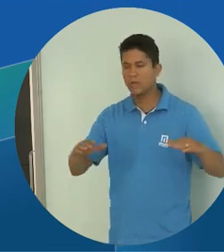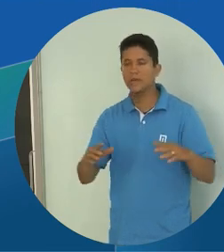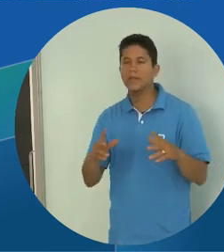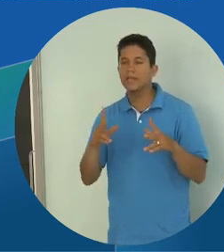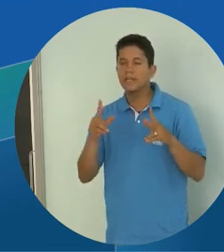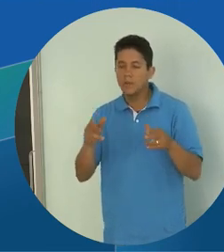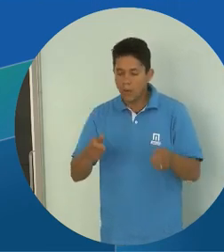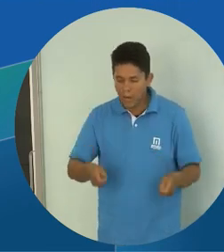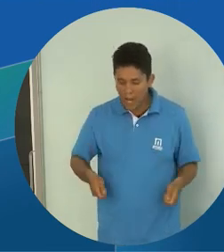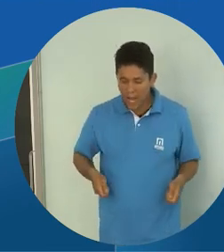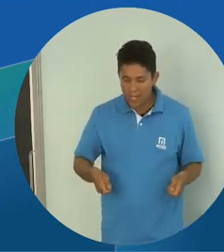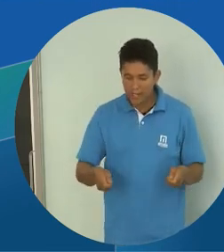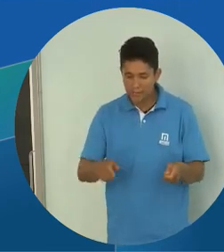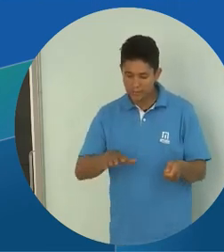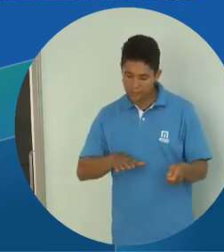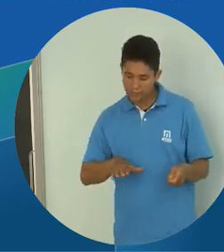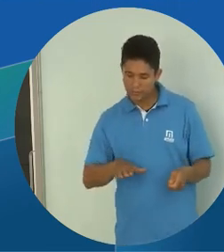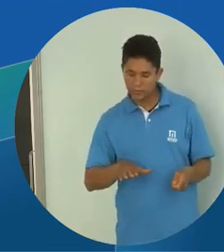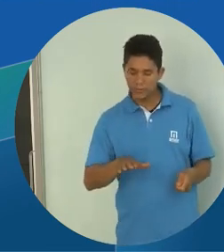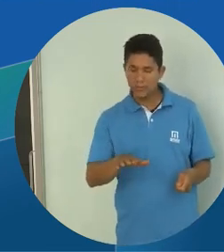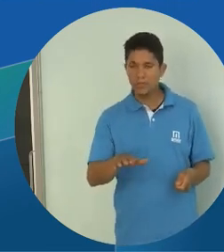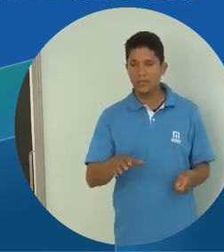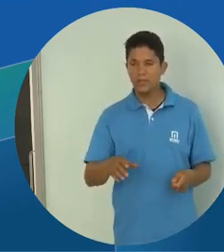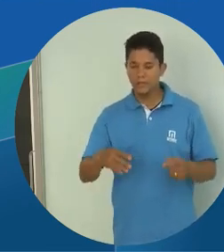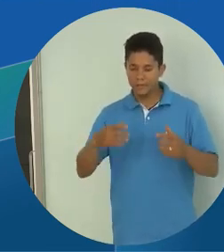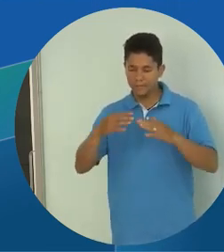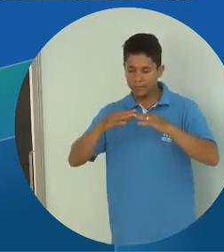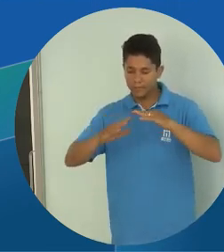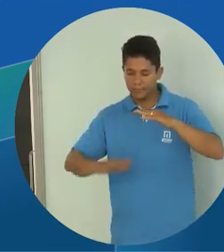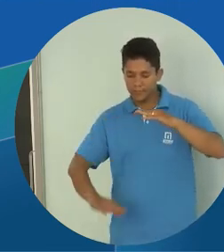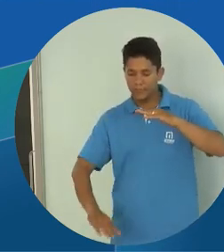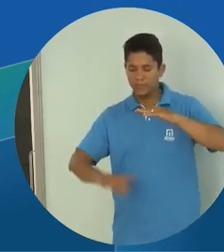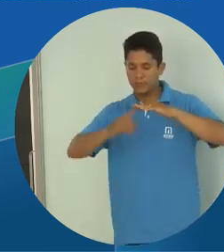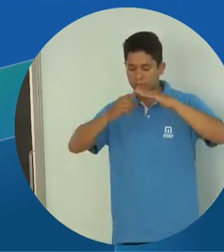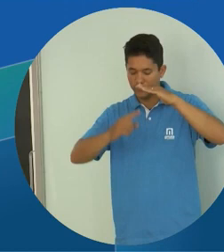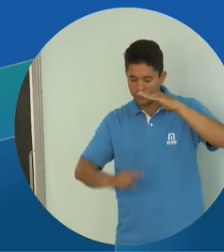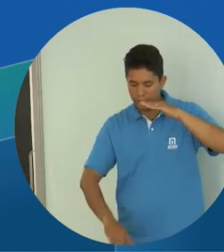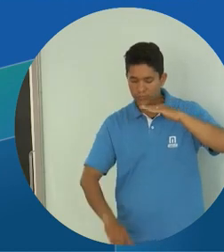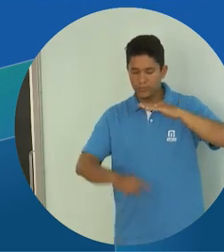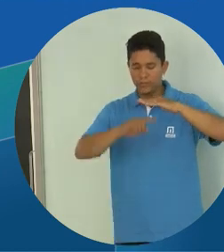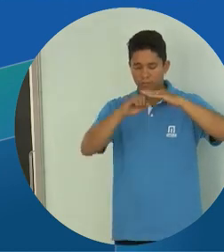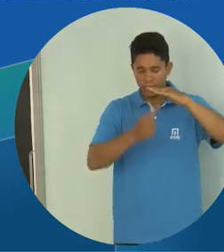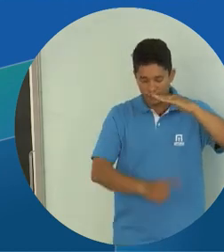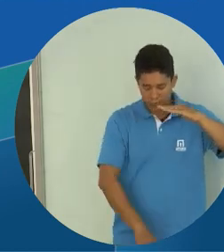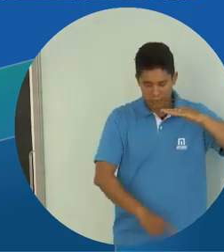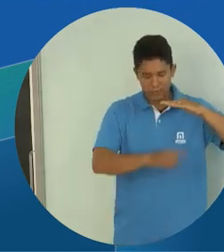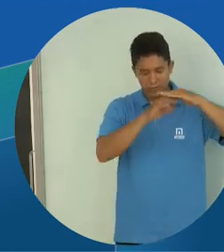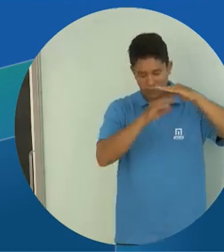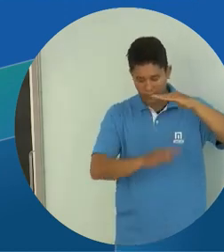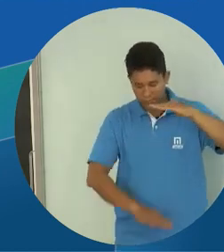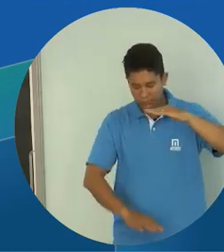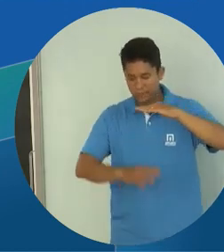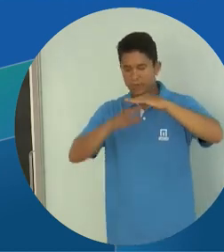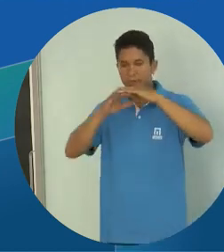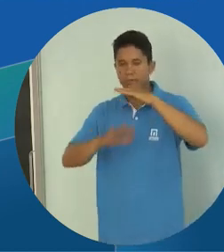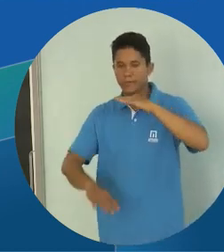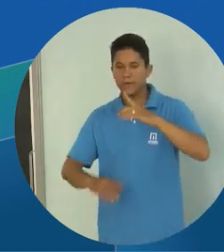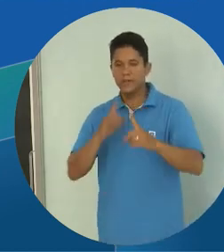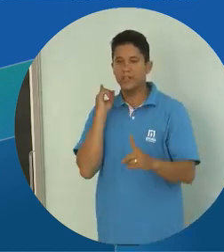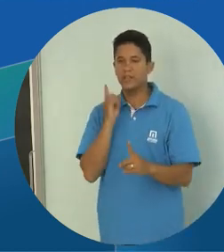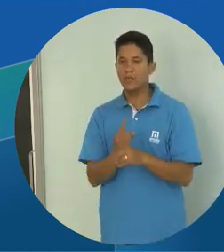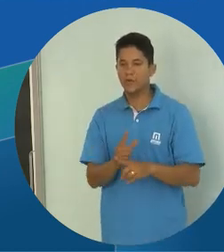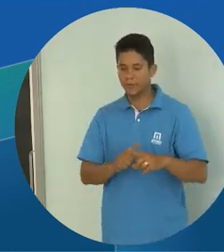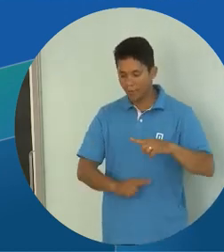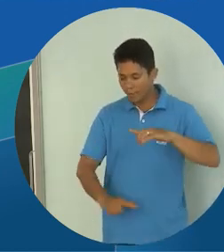em cima do solo, faz uma análise superficial, que manda ondas para o solo, e essas ondas retornam identificando vazio, né? E aí tem toda